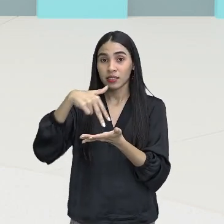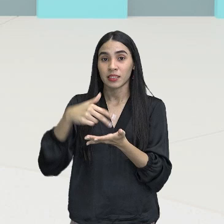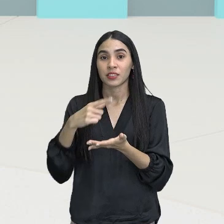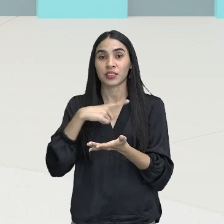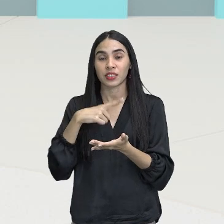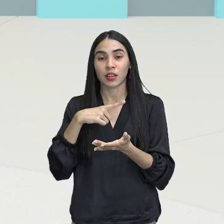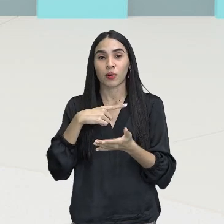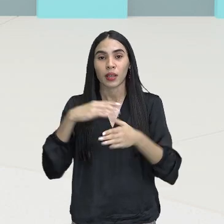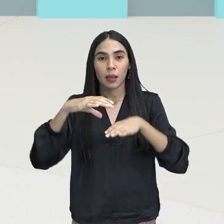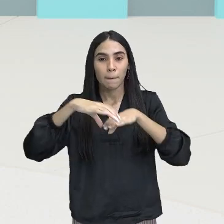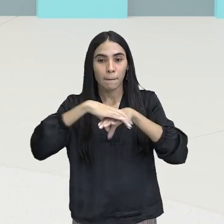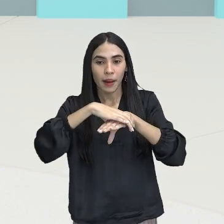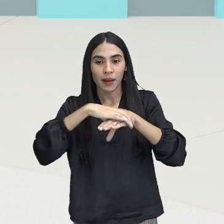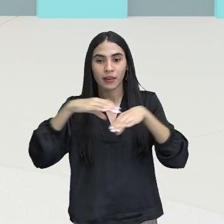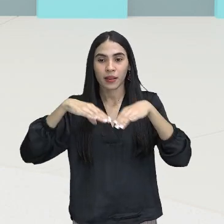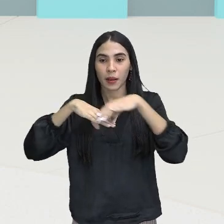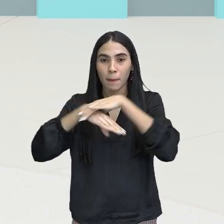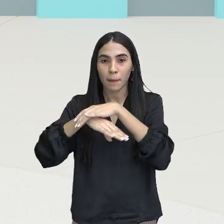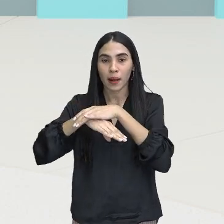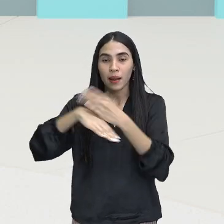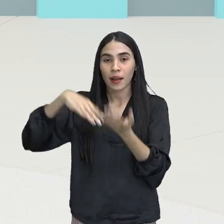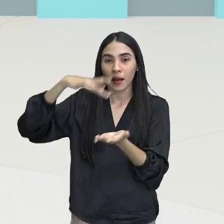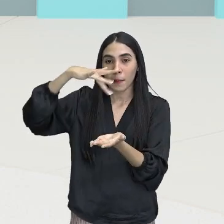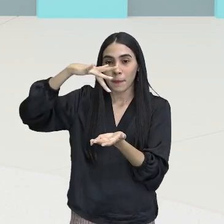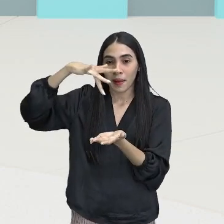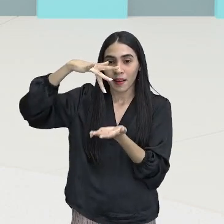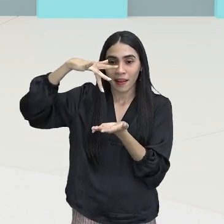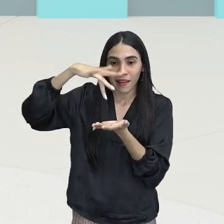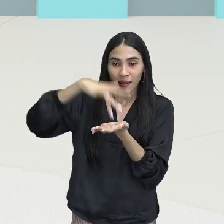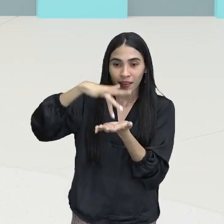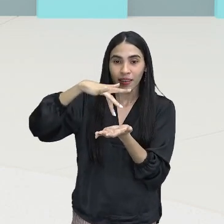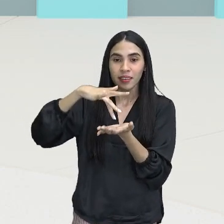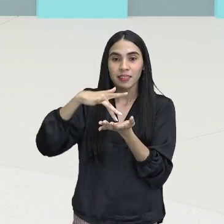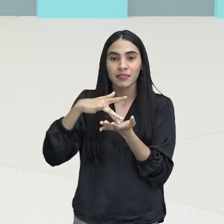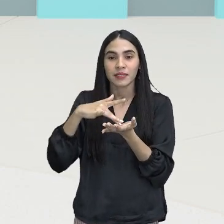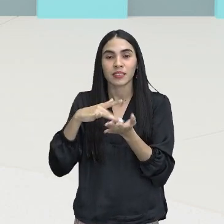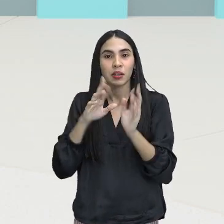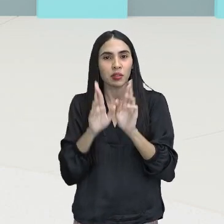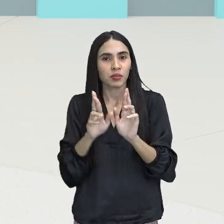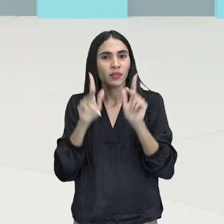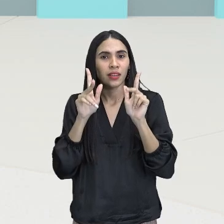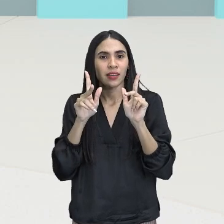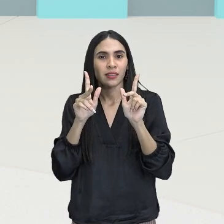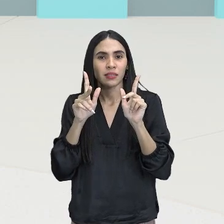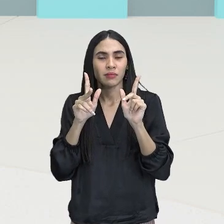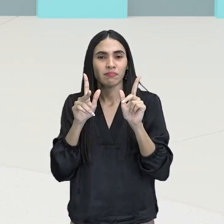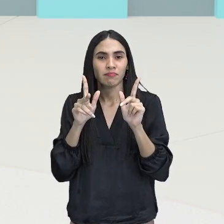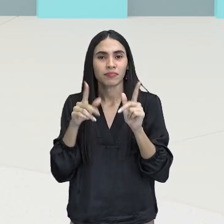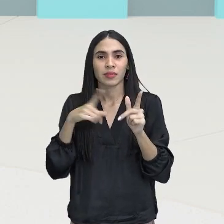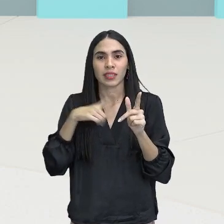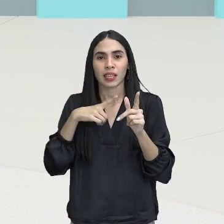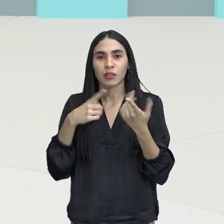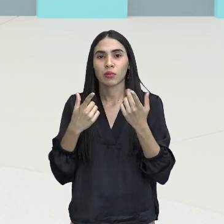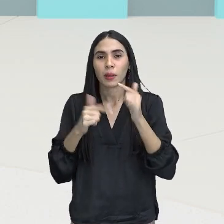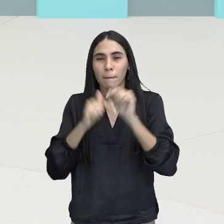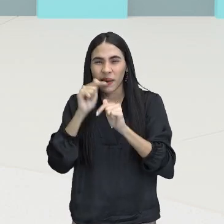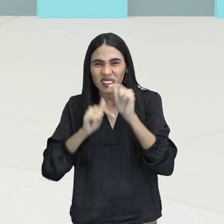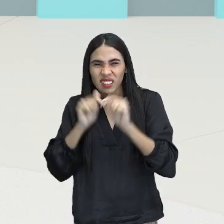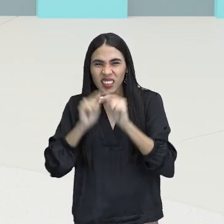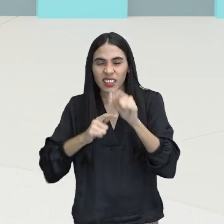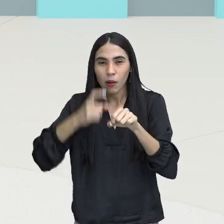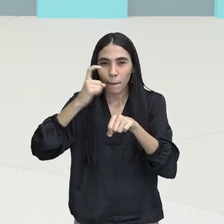tínhamos sapatilhas que elas eram feitas de forma bem diferente, com estruturas